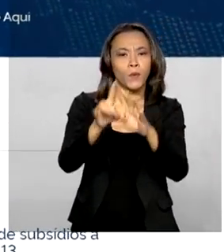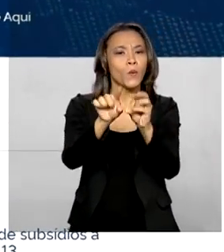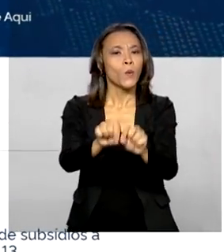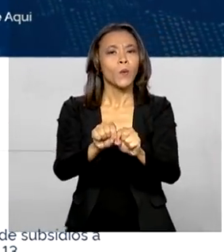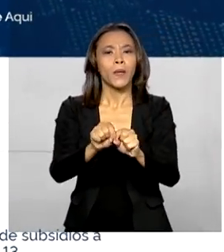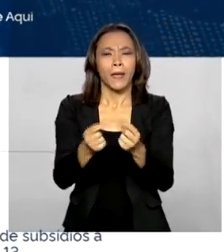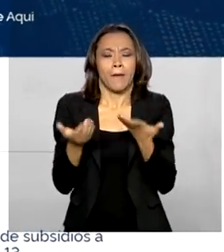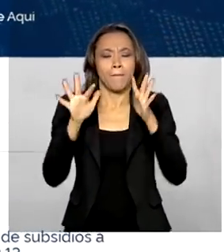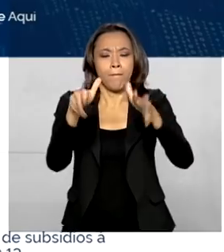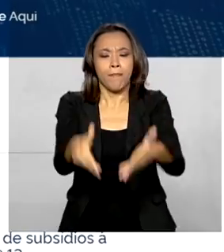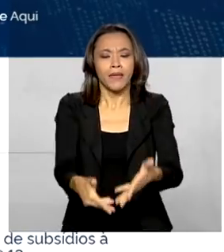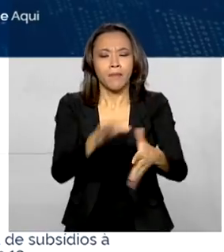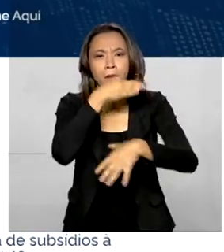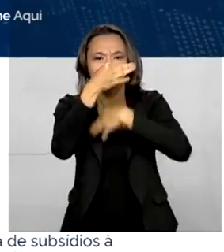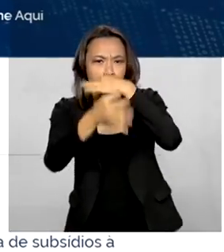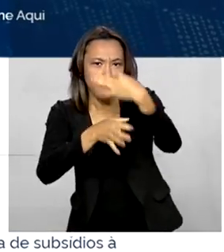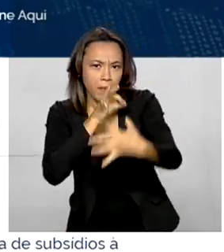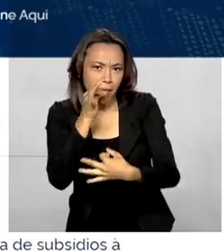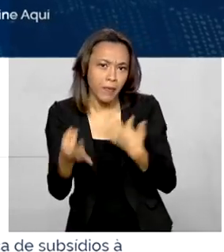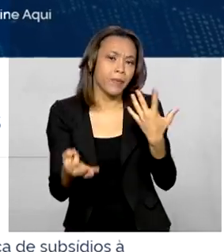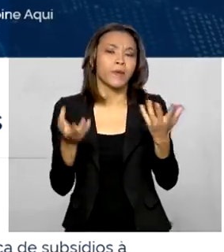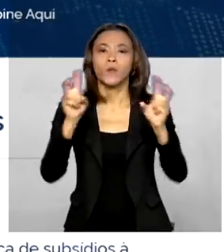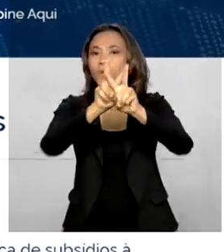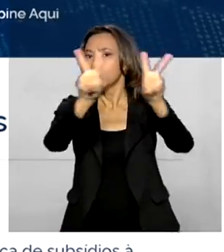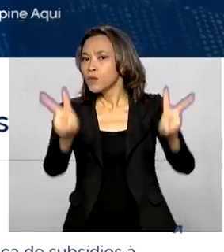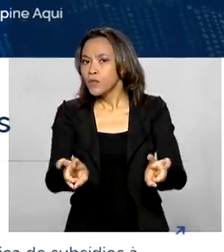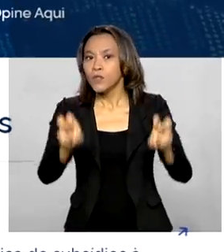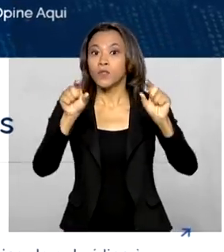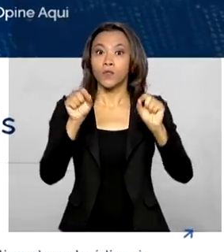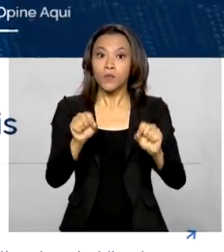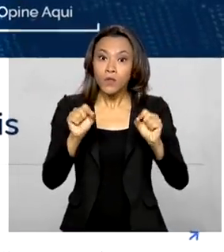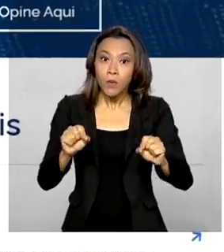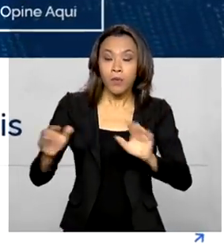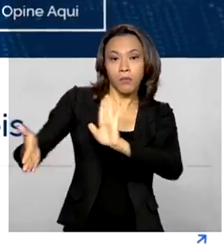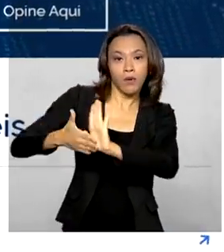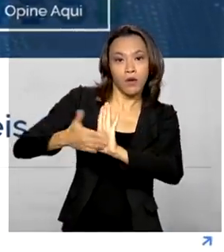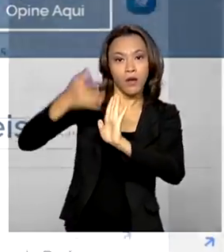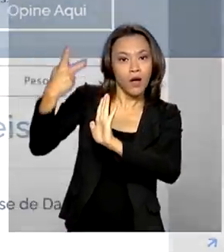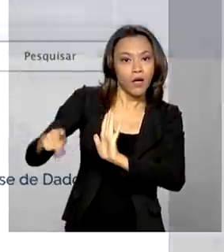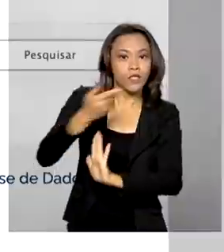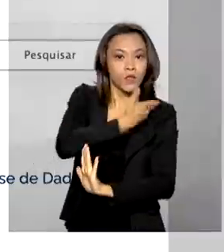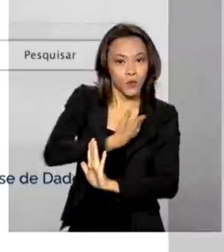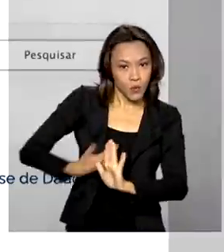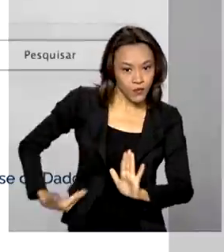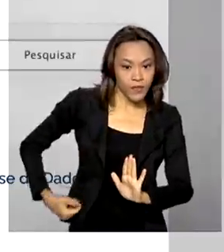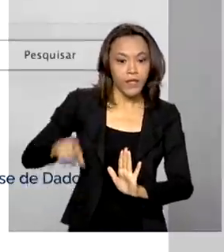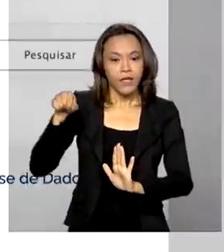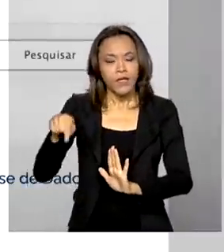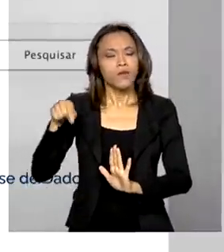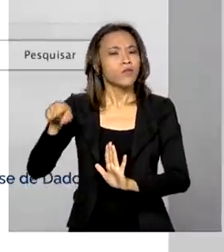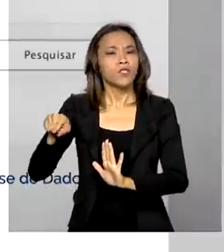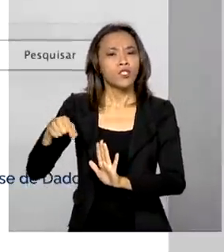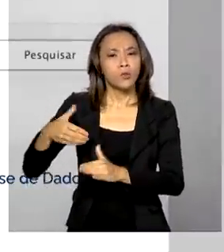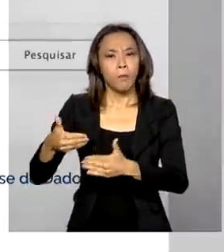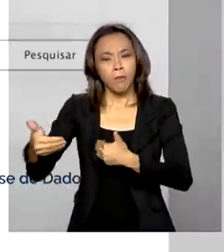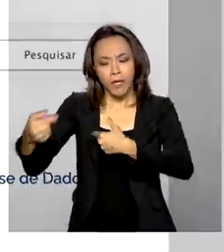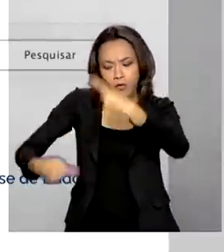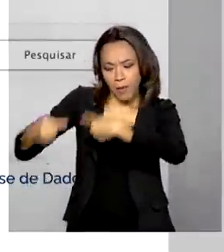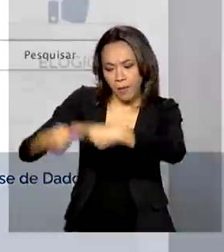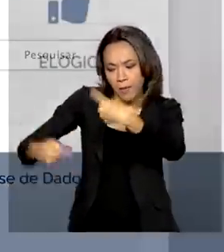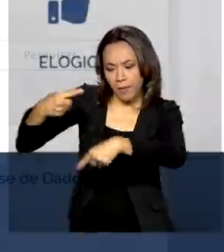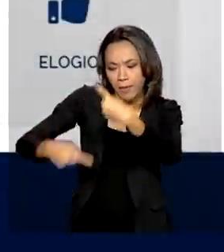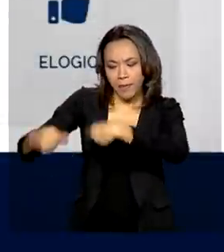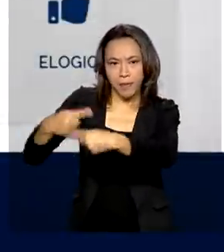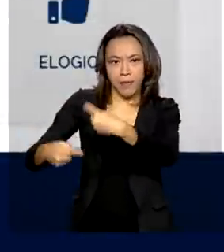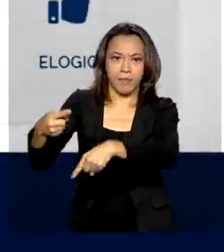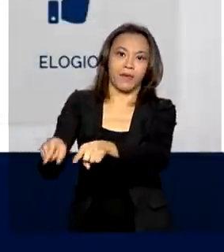consultas e audiências públicas e opinar sobre medidas elaboradas pelo governo ainda na fase de construção dessas políticas.